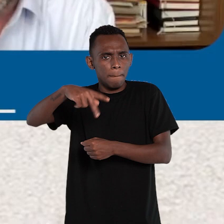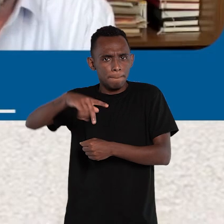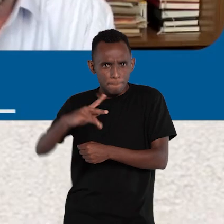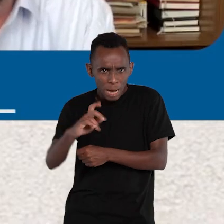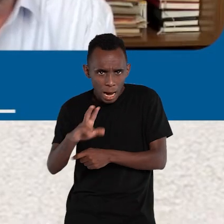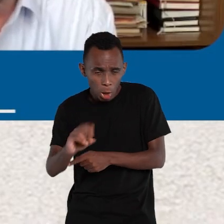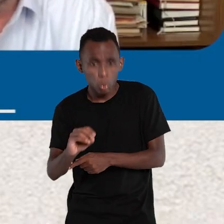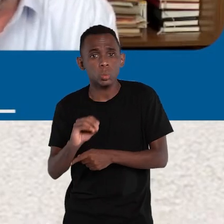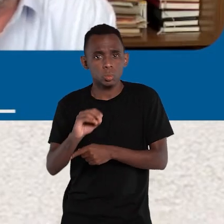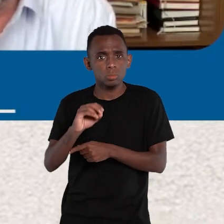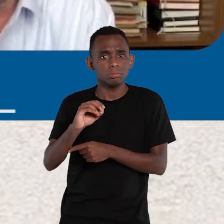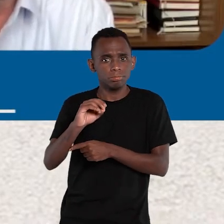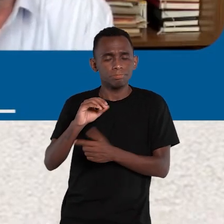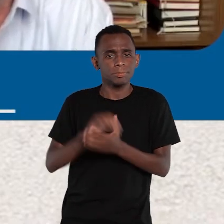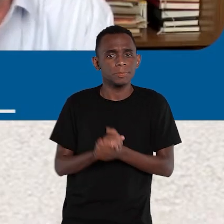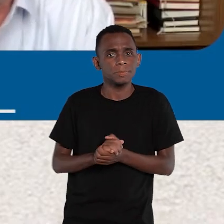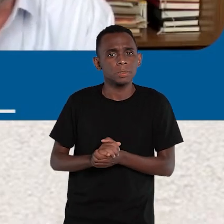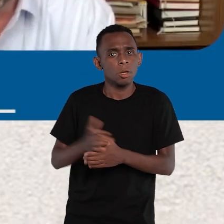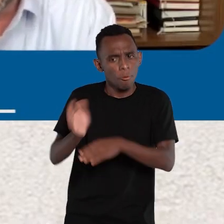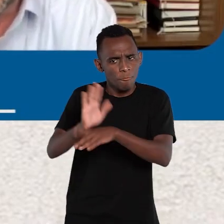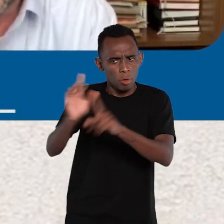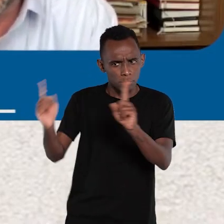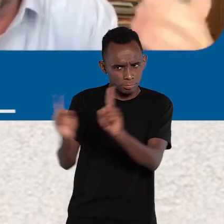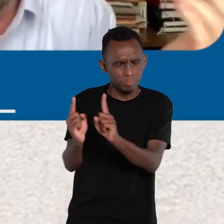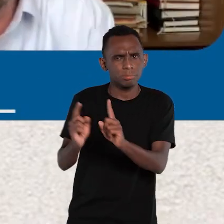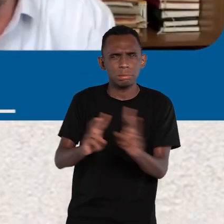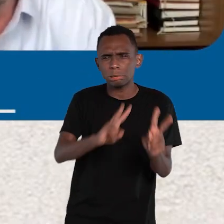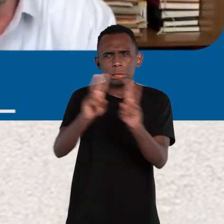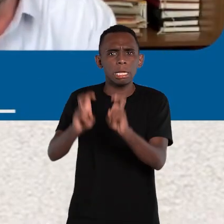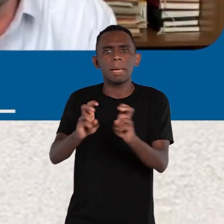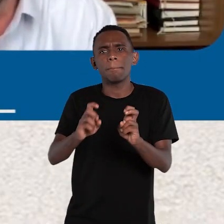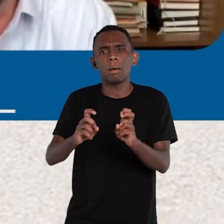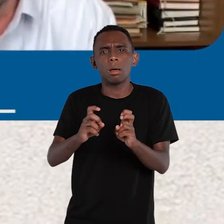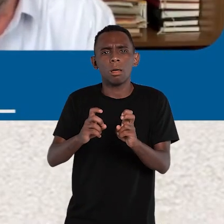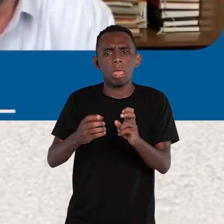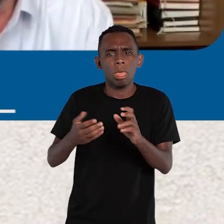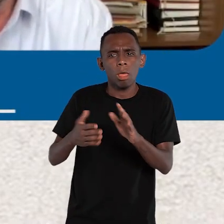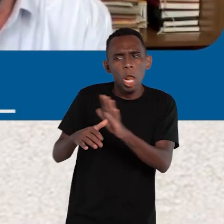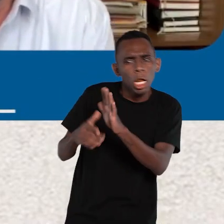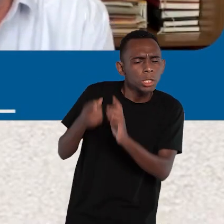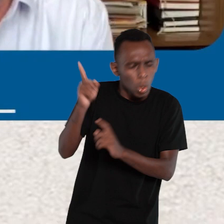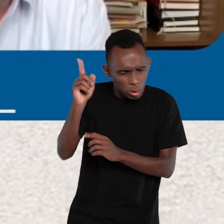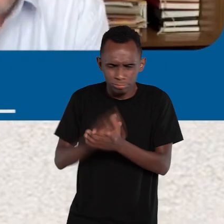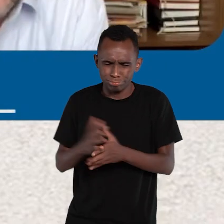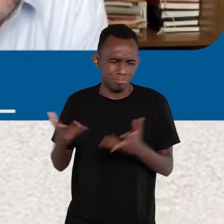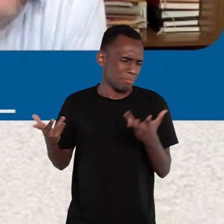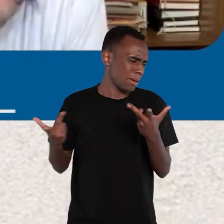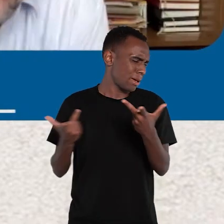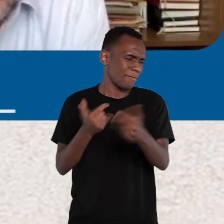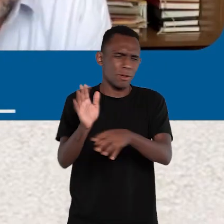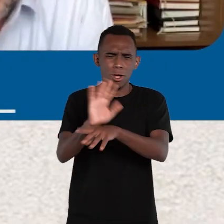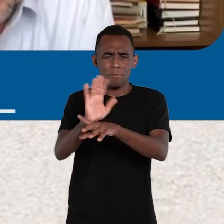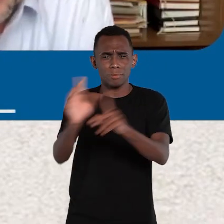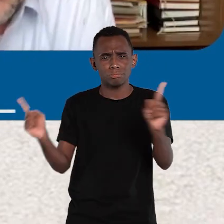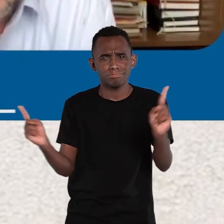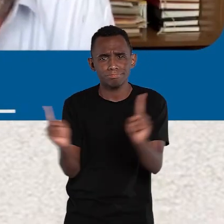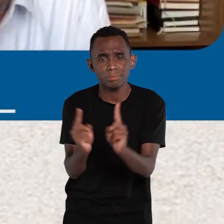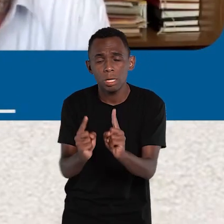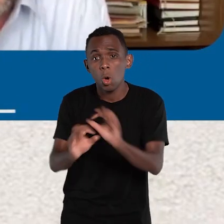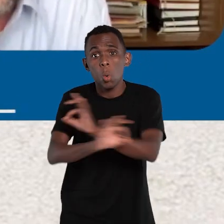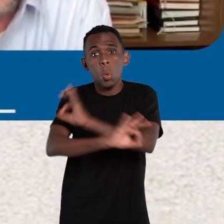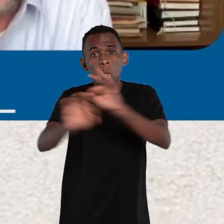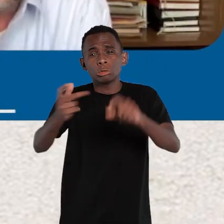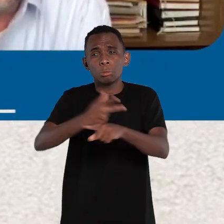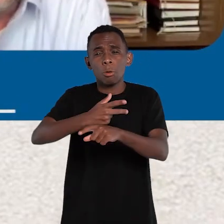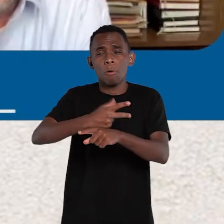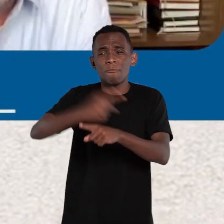Um curta chamado Dové Meneghetti, sobre aquele ladrão, o Dino Meneghetti. Dino Meneghetti. Maravilhoso. O curta do Beto ganhou prêmio em